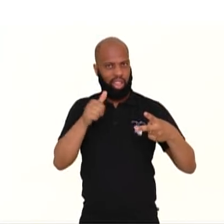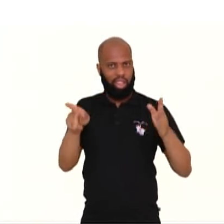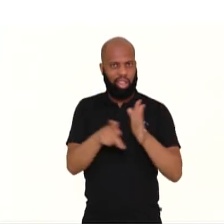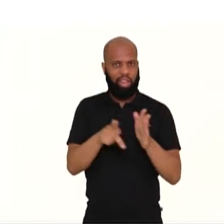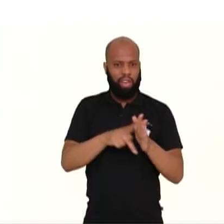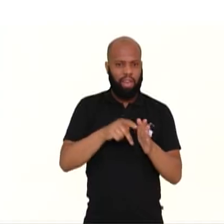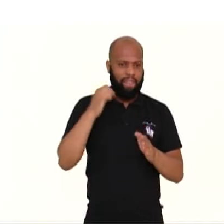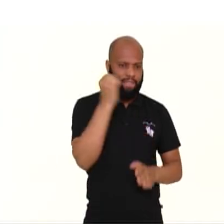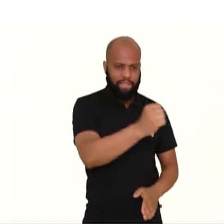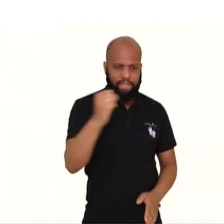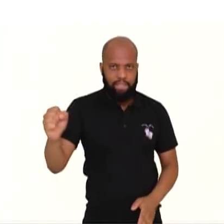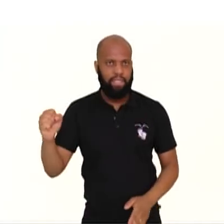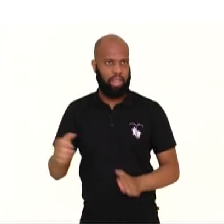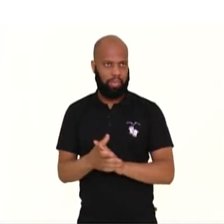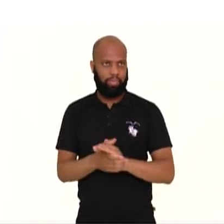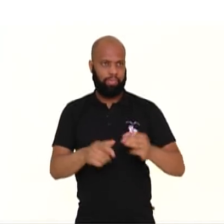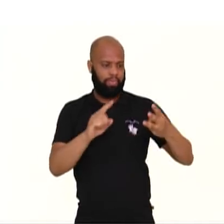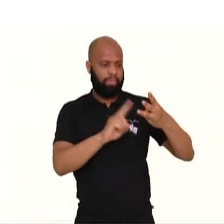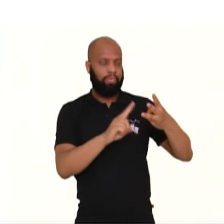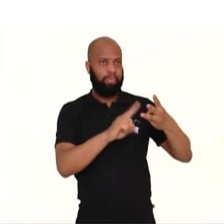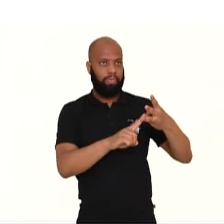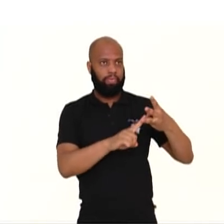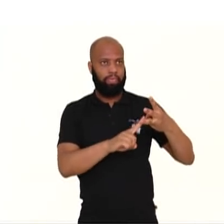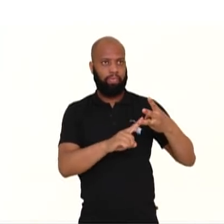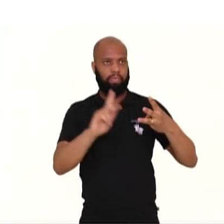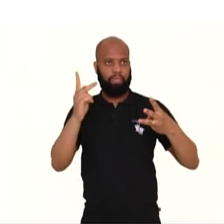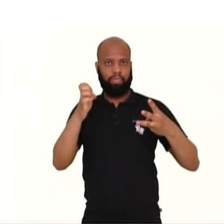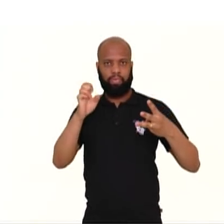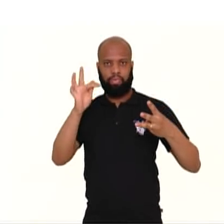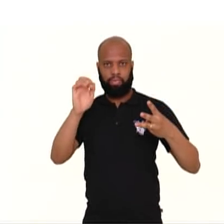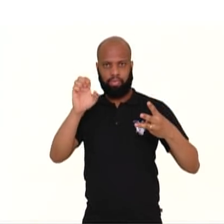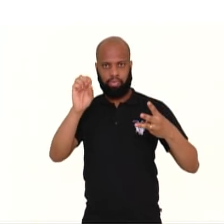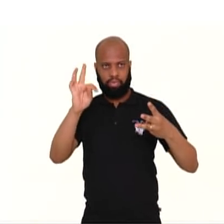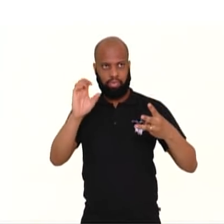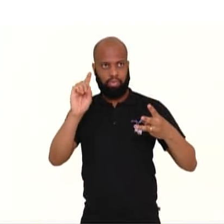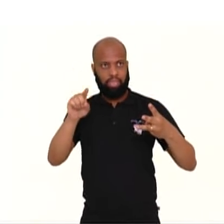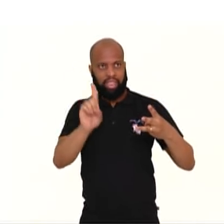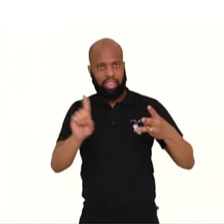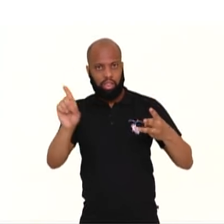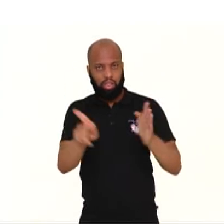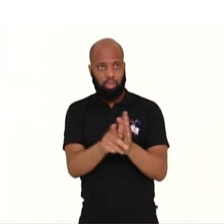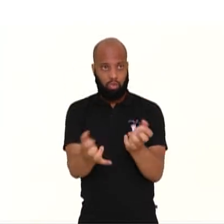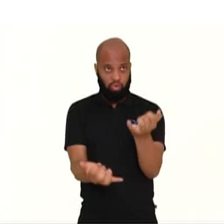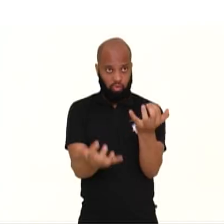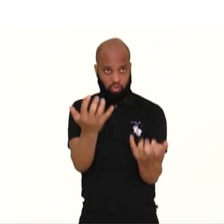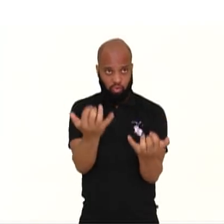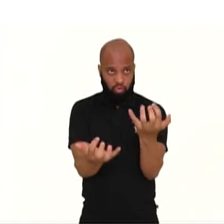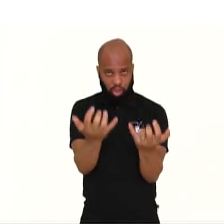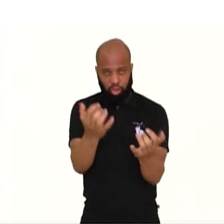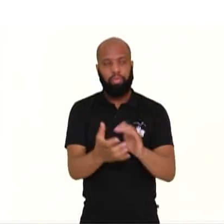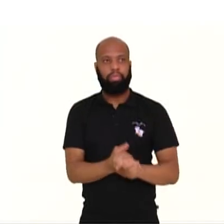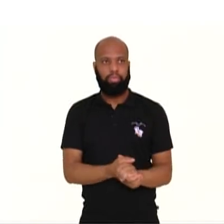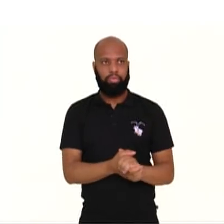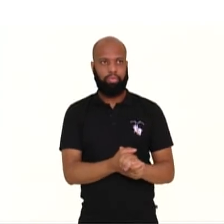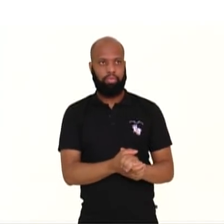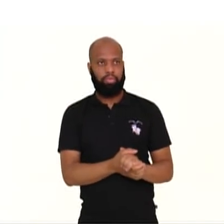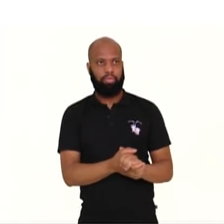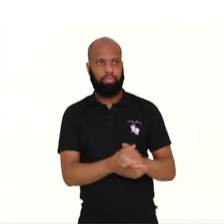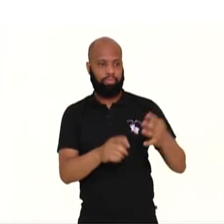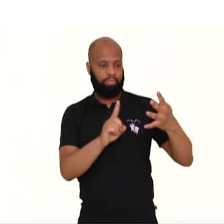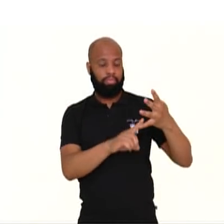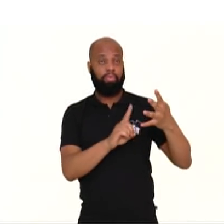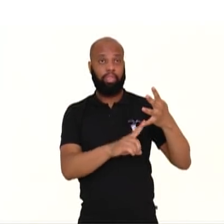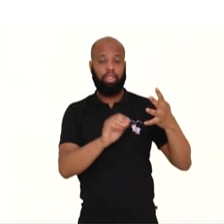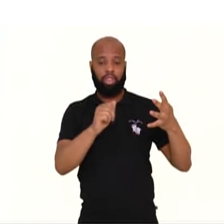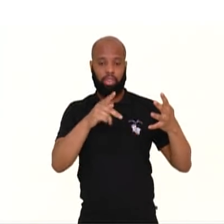caça. C, Hefesto, o deus do fogo e da metalurgia. Ou letra